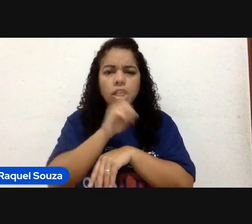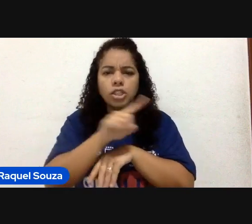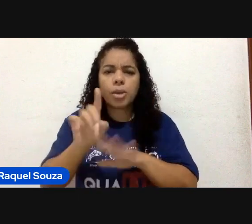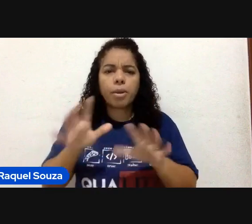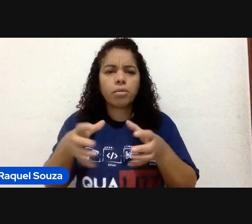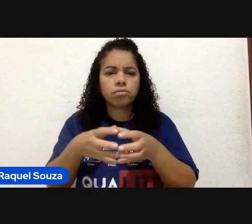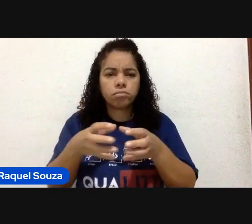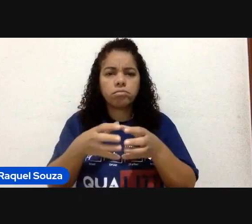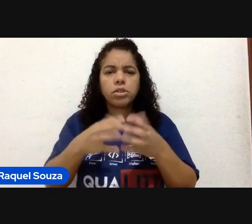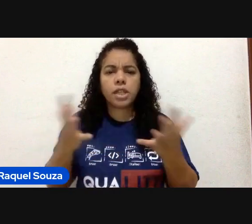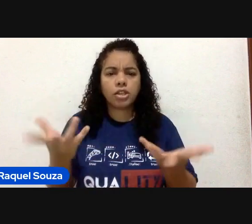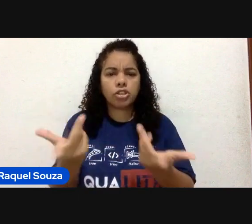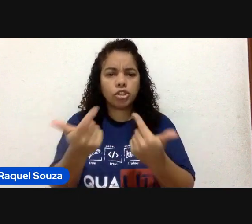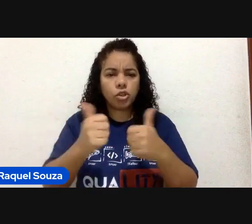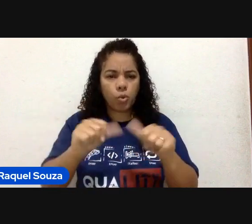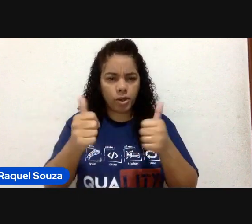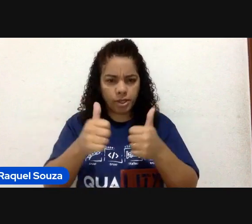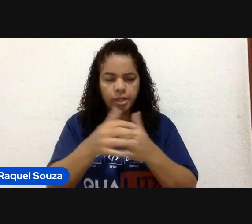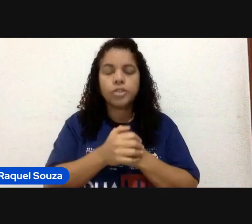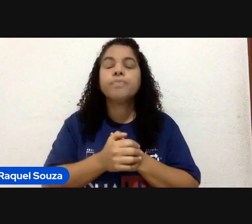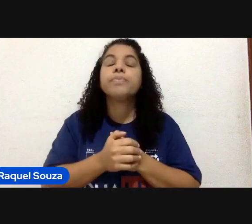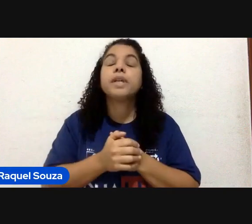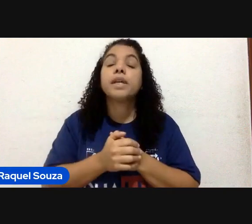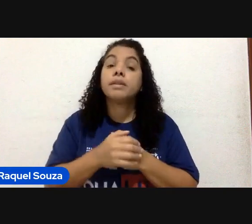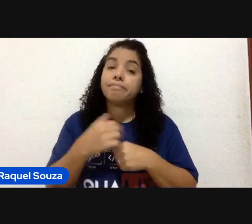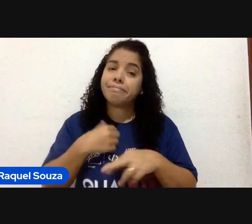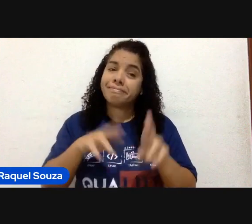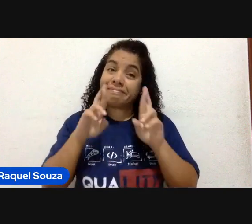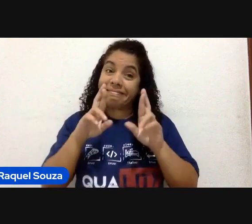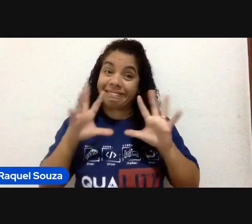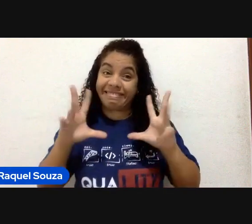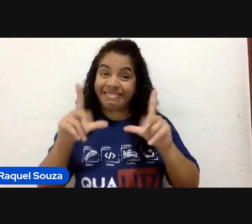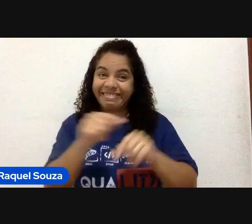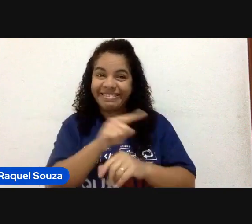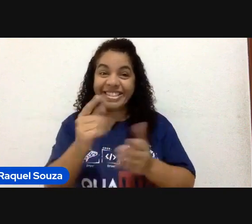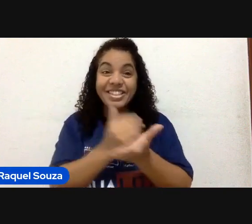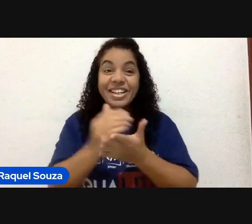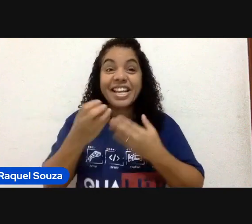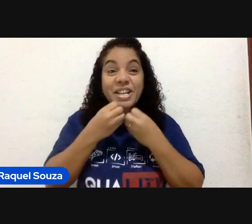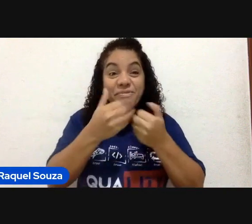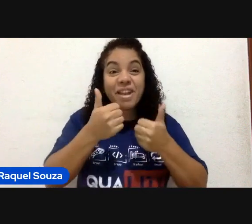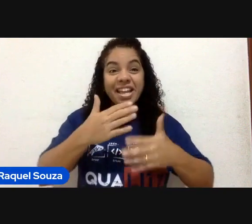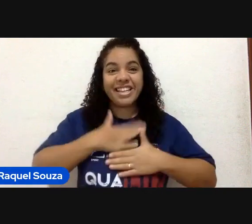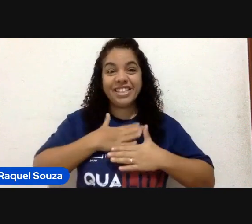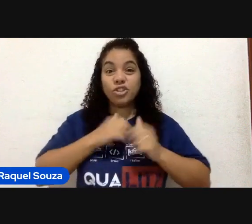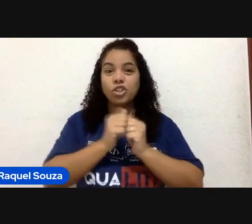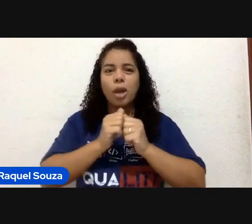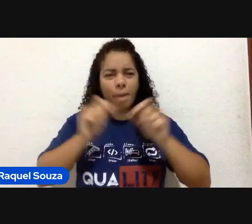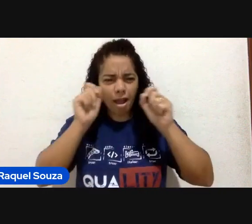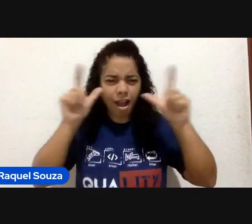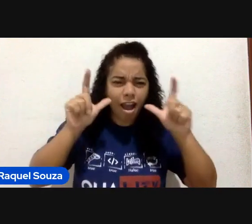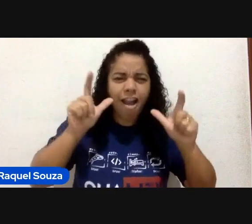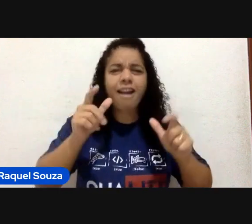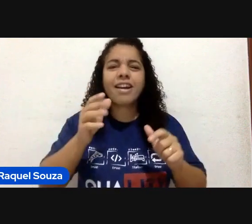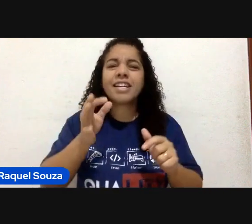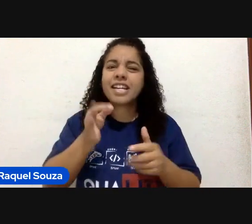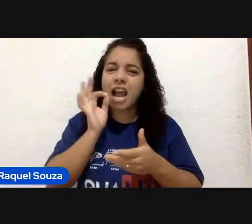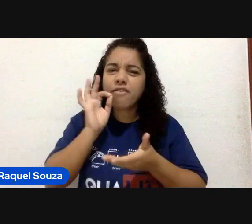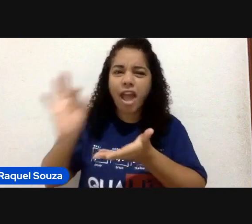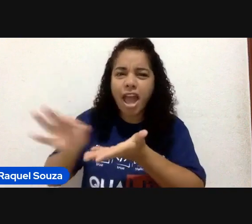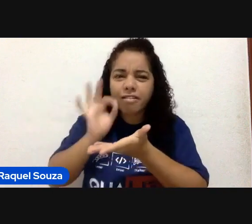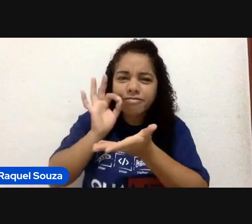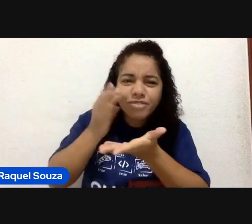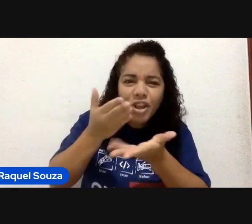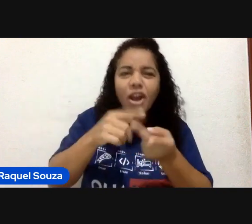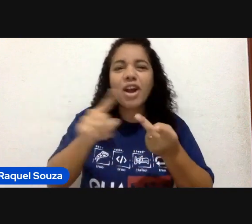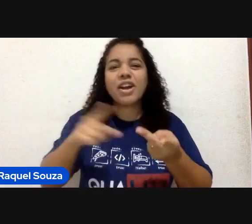comunidade de qualidade. Então, eu espero que todo mundo comece hoje bem aqui comigo. Acorda, toma um cafezinho aí,